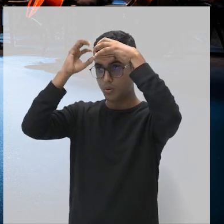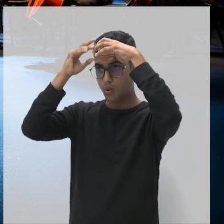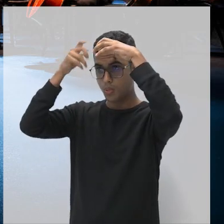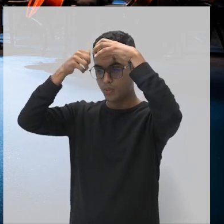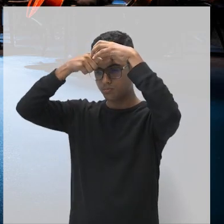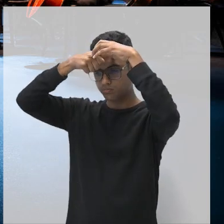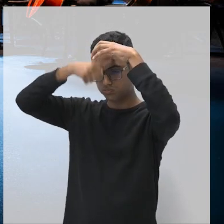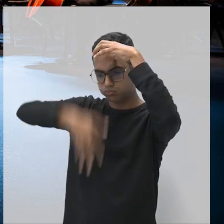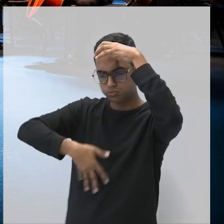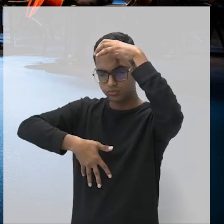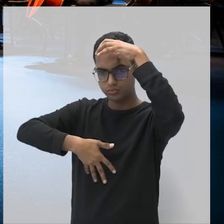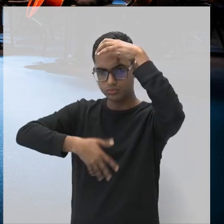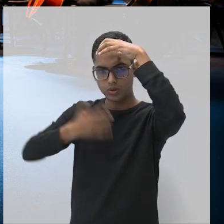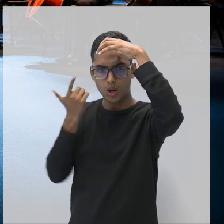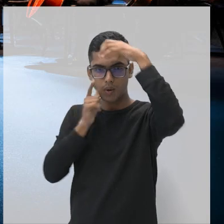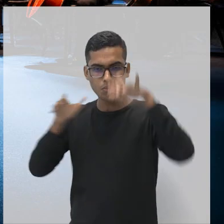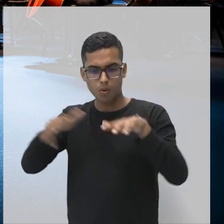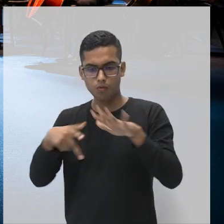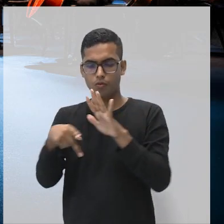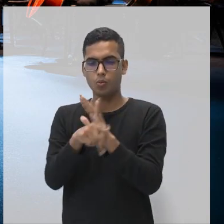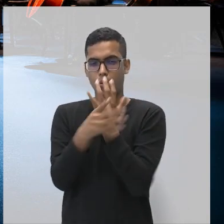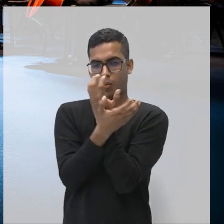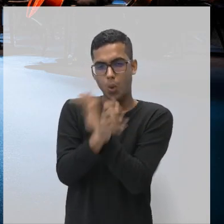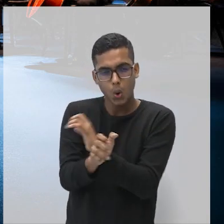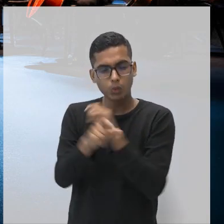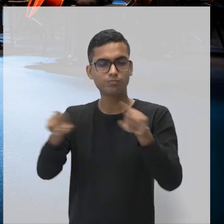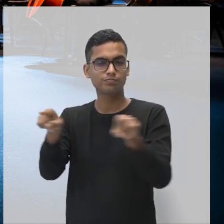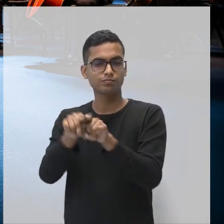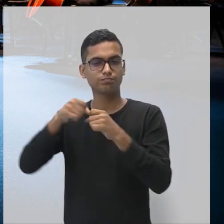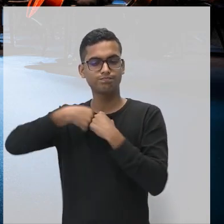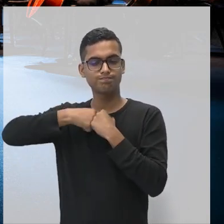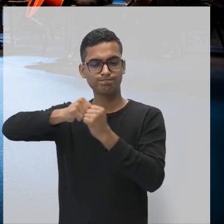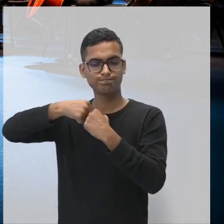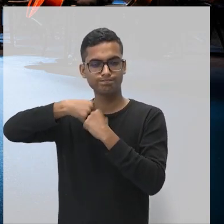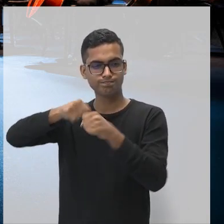ossos e articular as articulações.